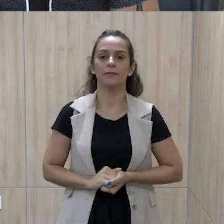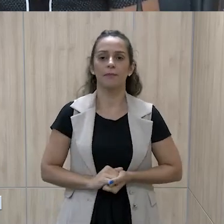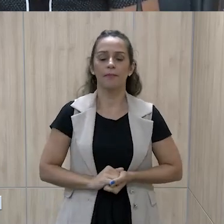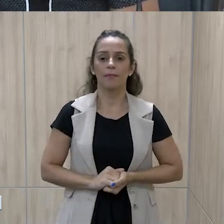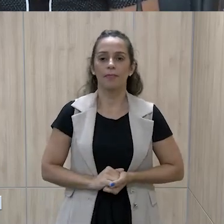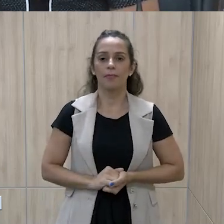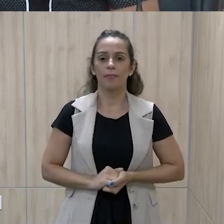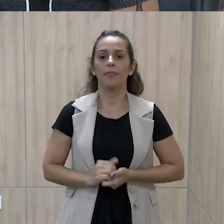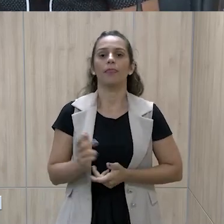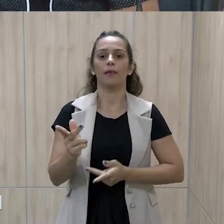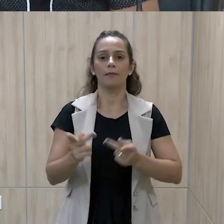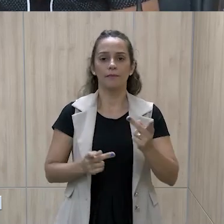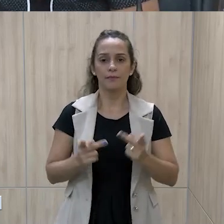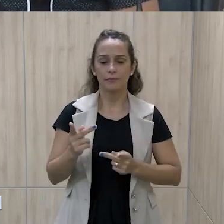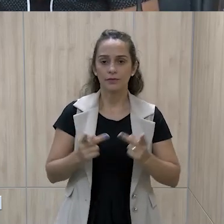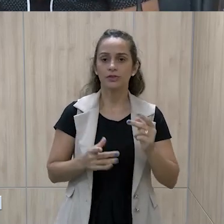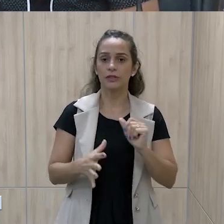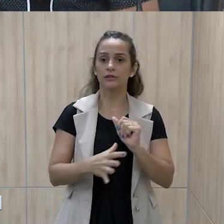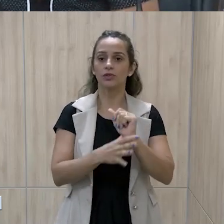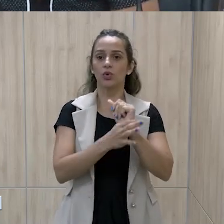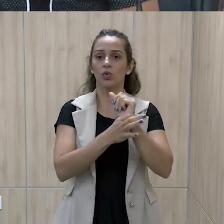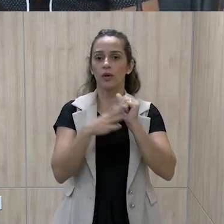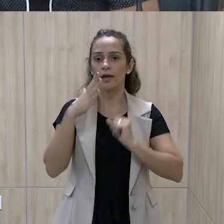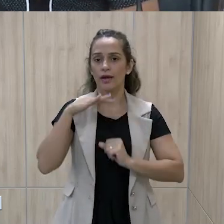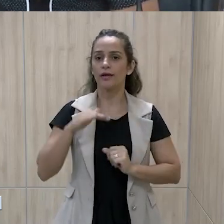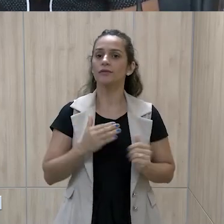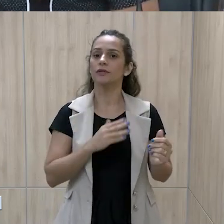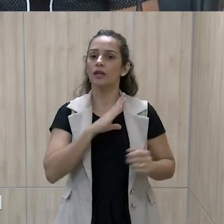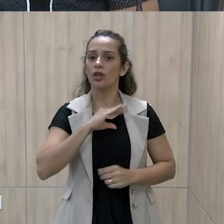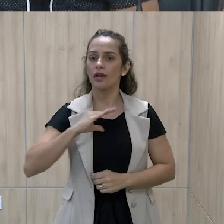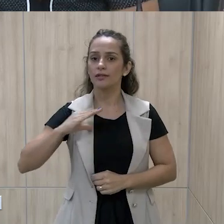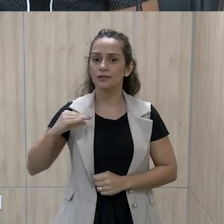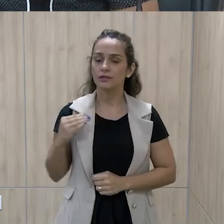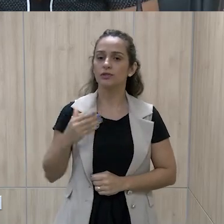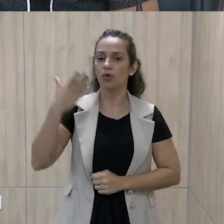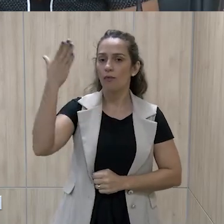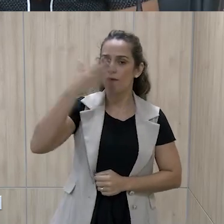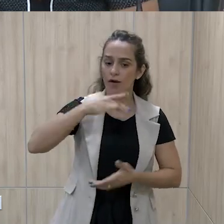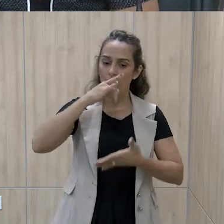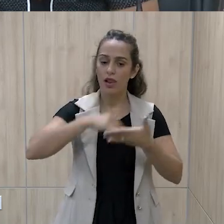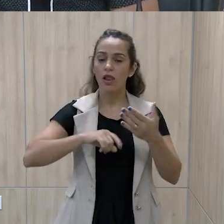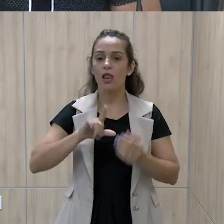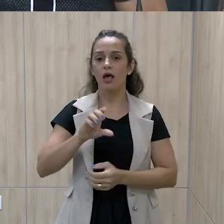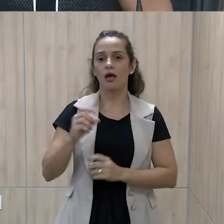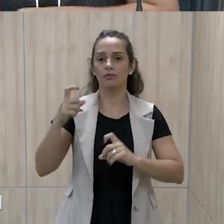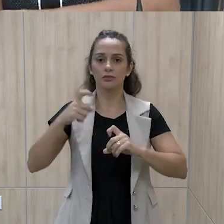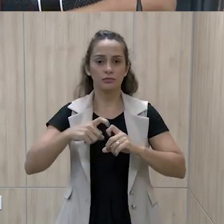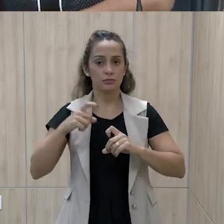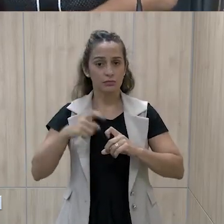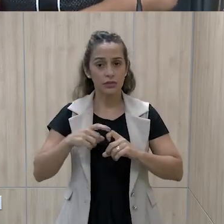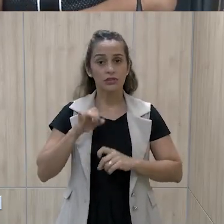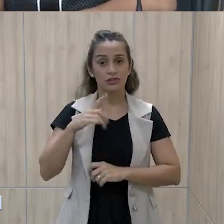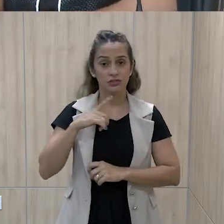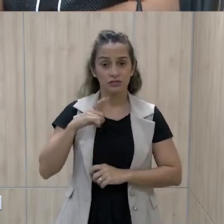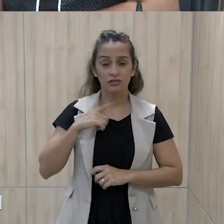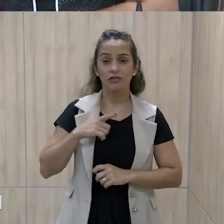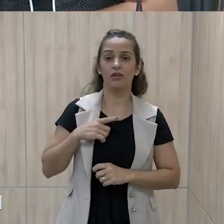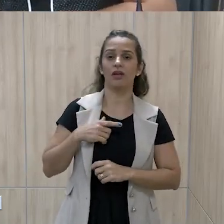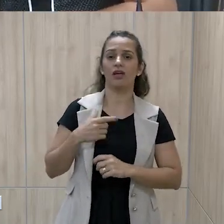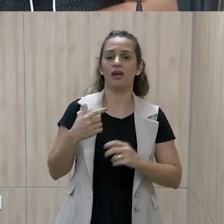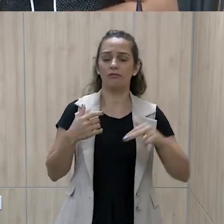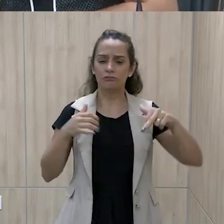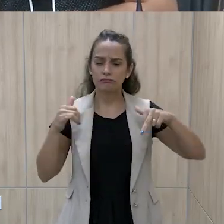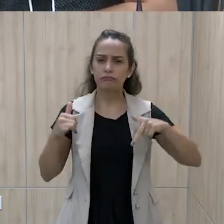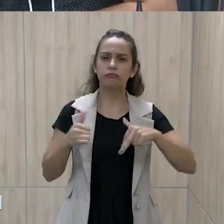de autoria Deputado Ismael Crispim assegura as crianças e os adolescentes que comprovadamente por meio de laudo médico ou pericial tenha sido